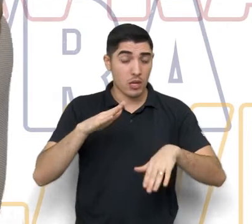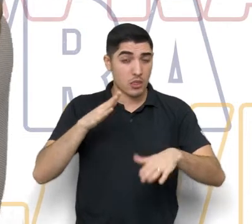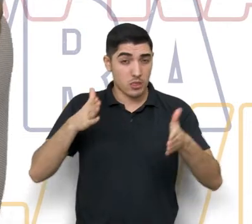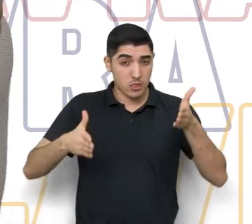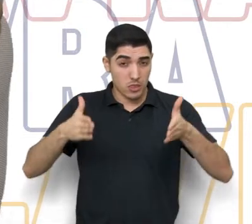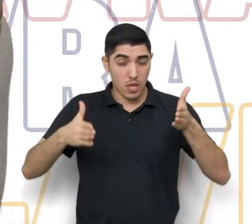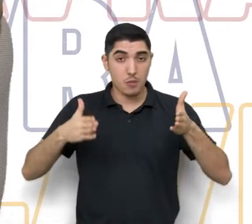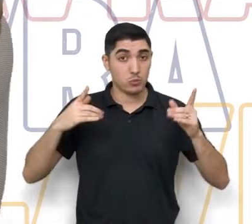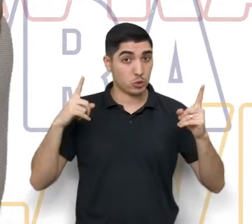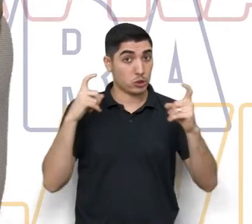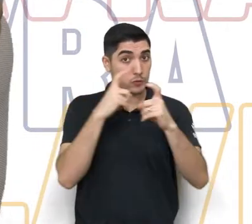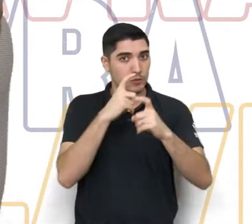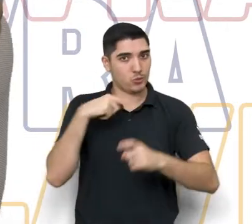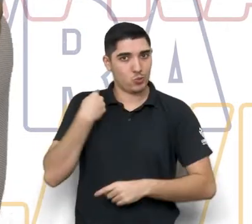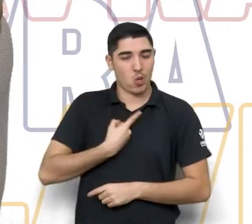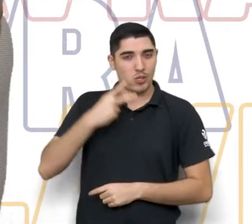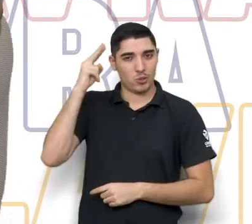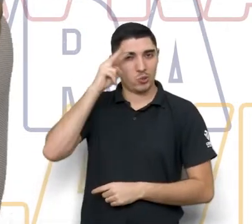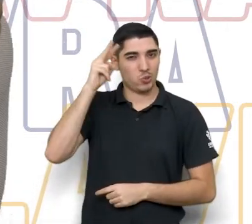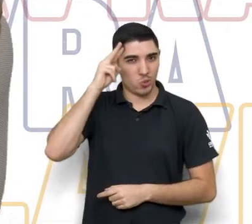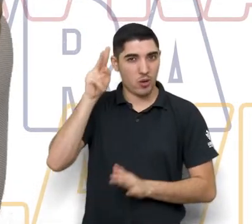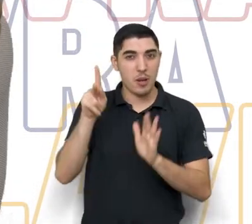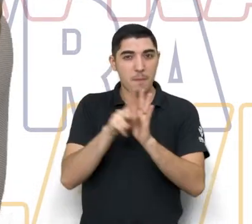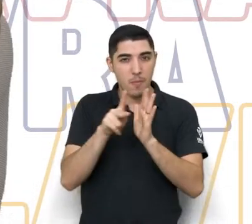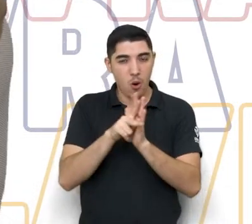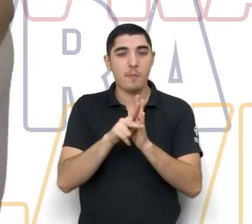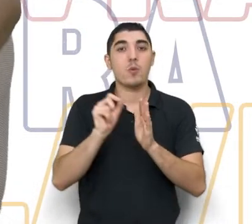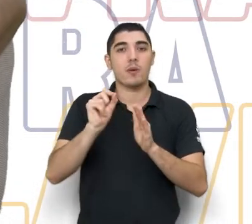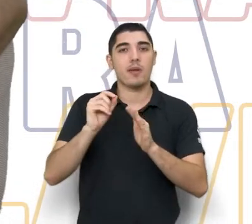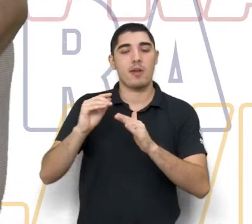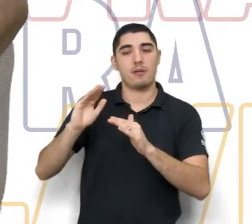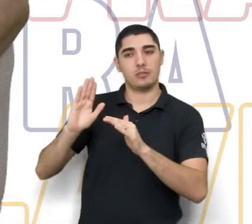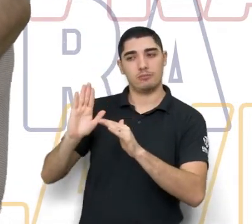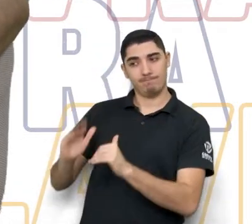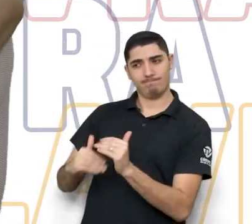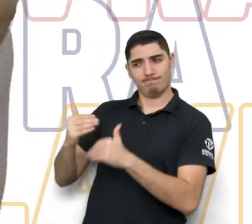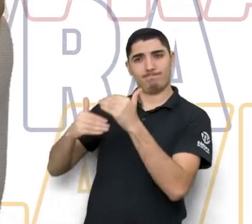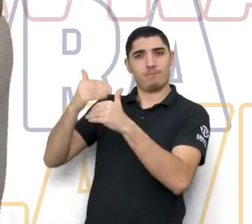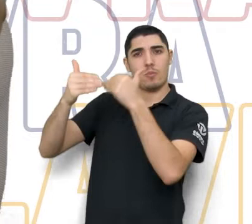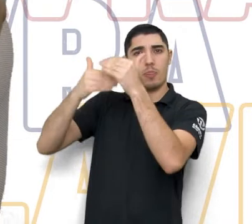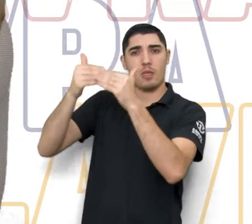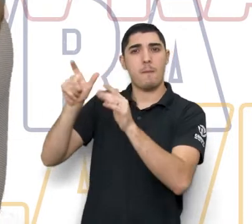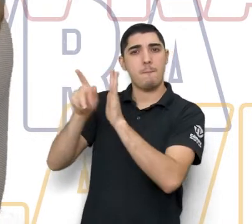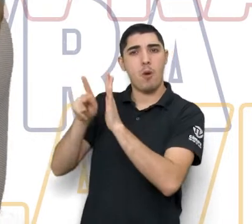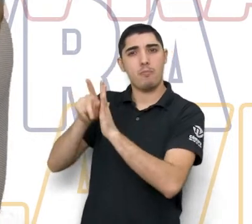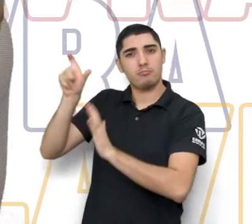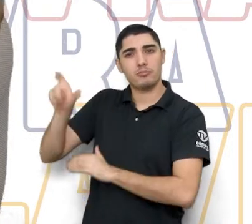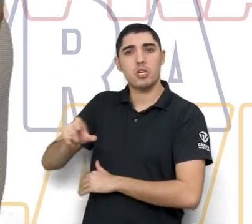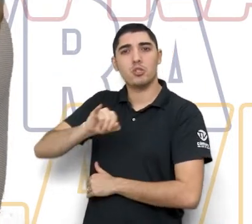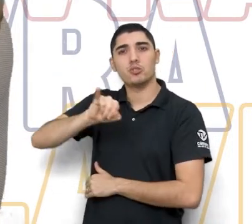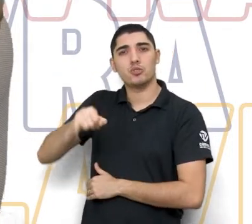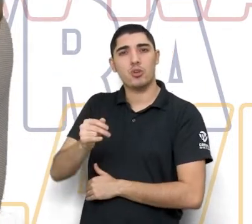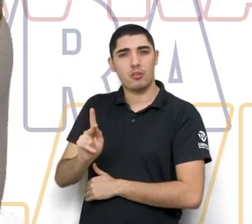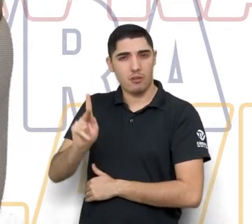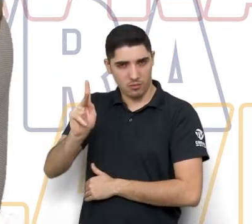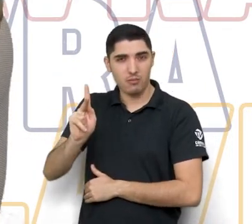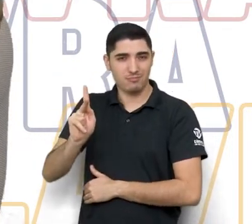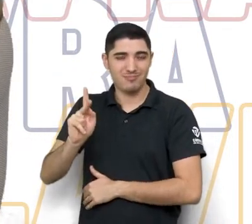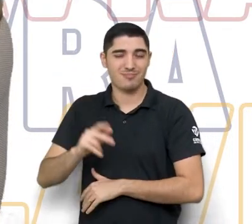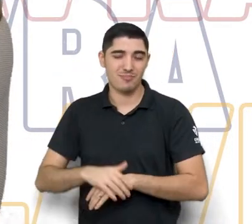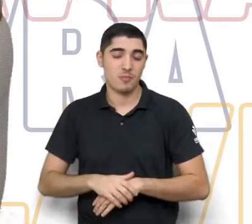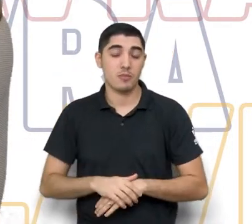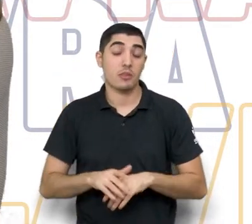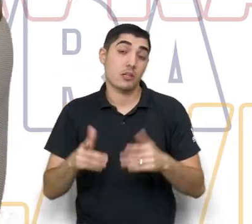emblemático da nossa história, né? Que coincide justamente com o desenvolvimentismo do Juscelino Kubitschek,